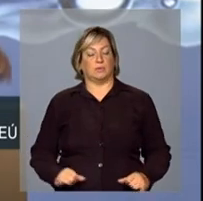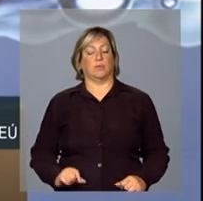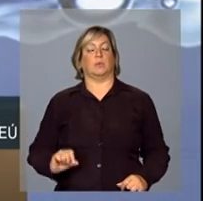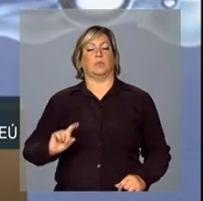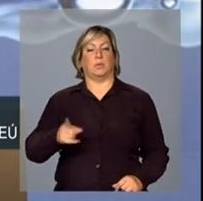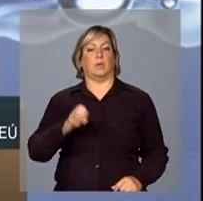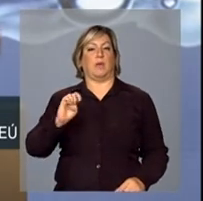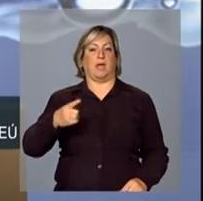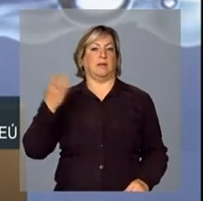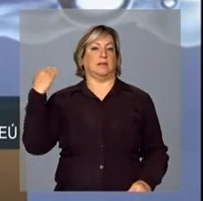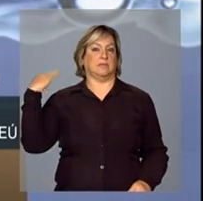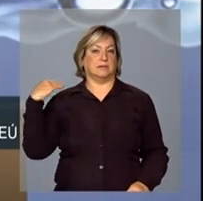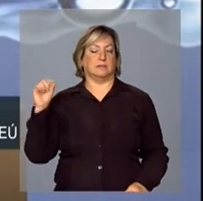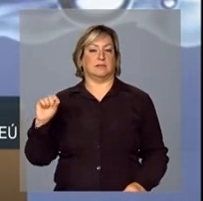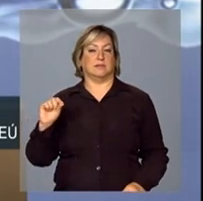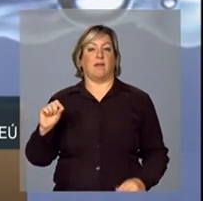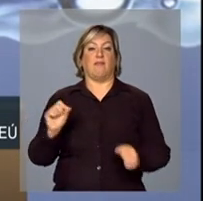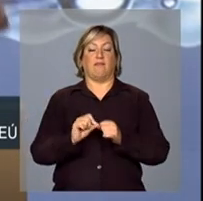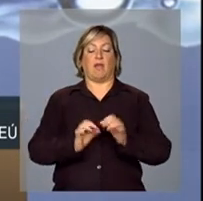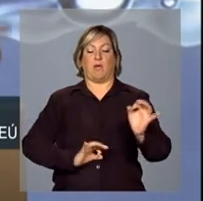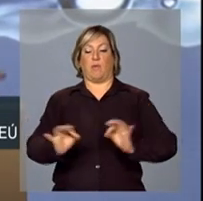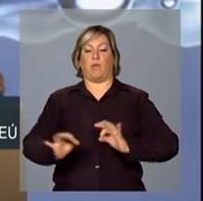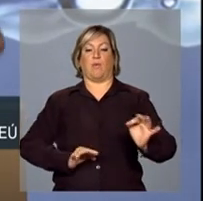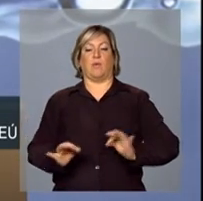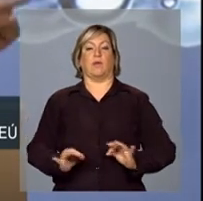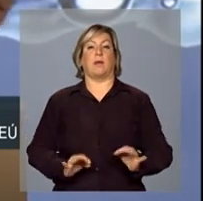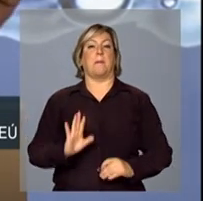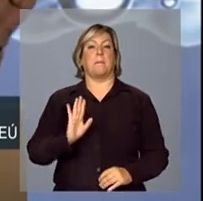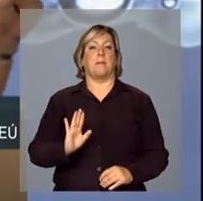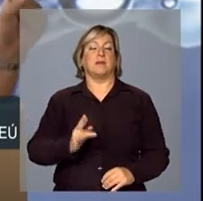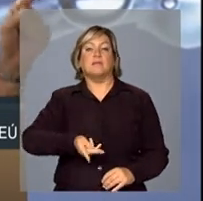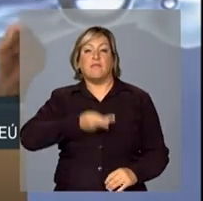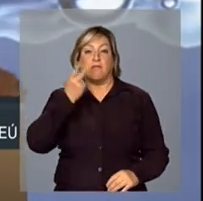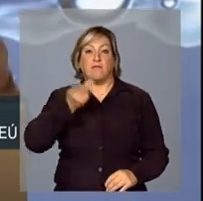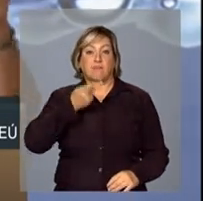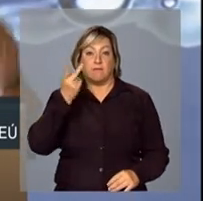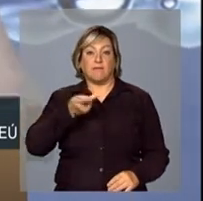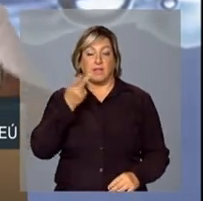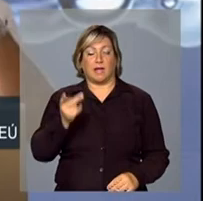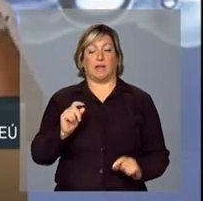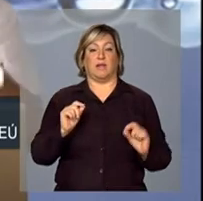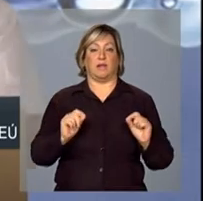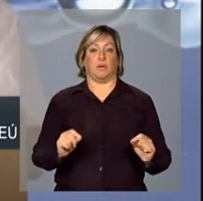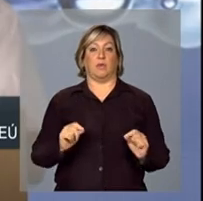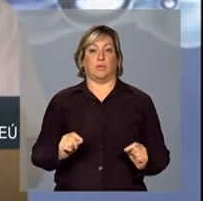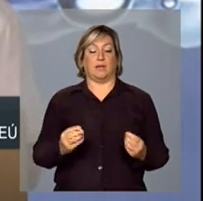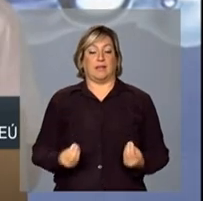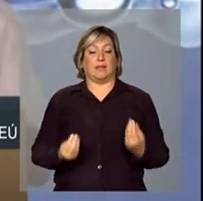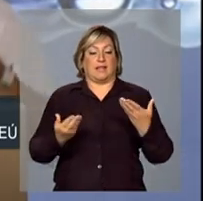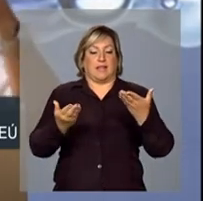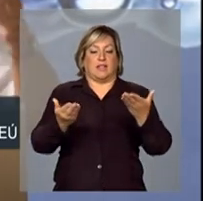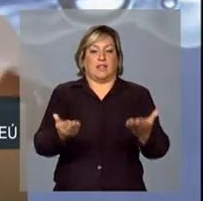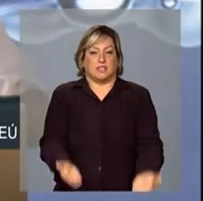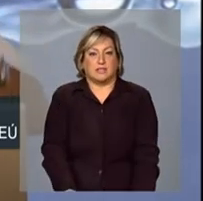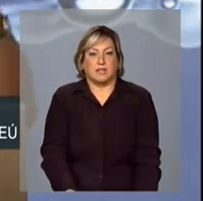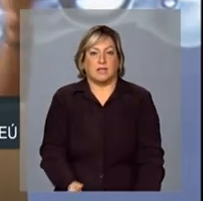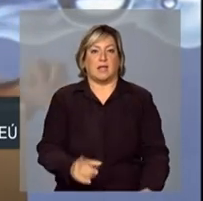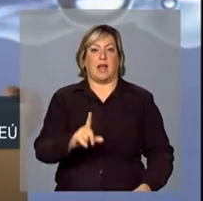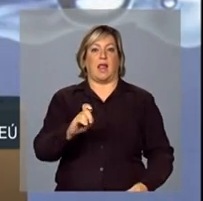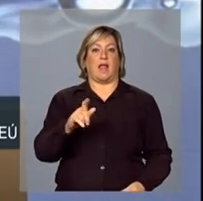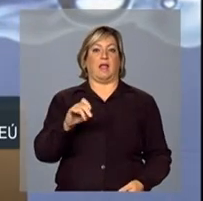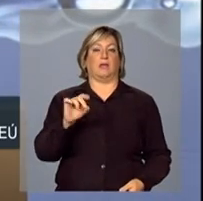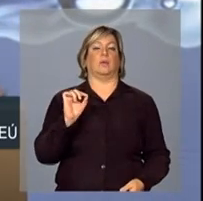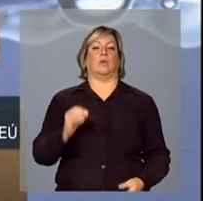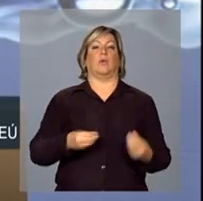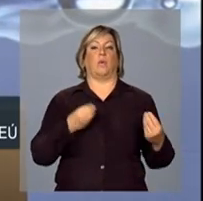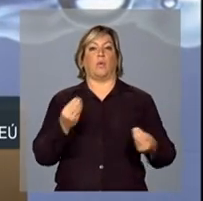que não discriminam por princípio, mas que afirmam o inusitado de deixar como legado à institucionalidade